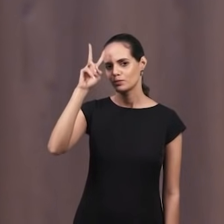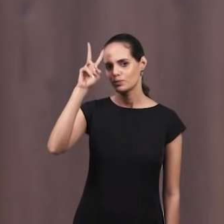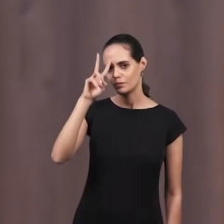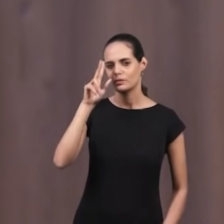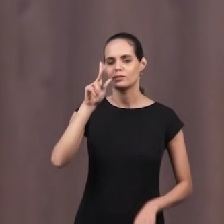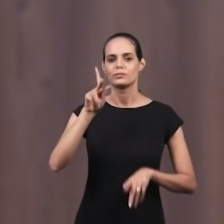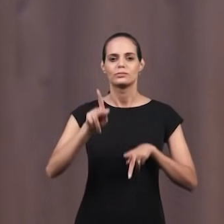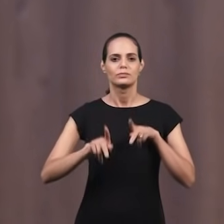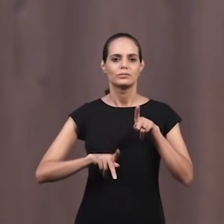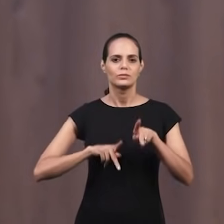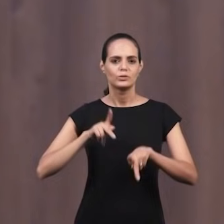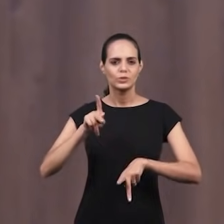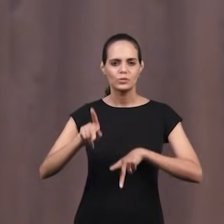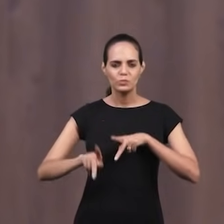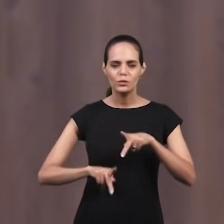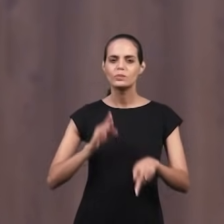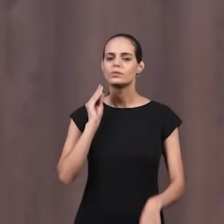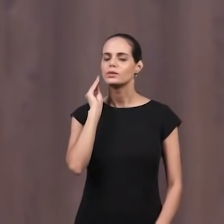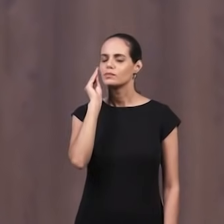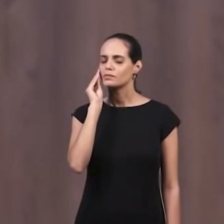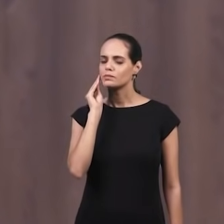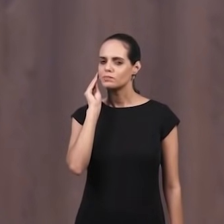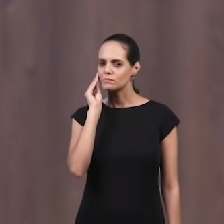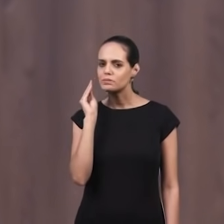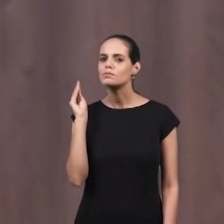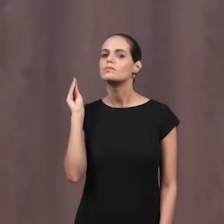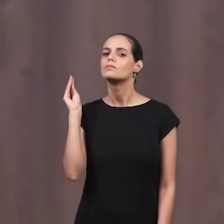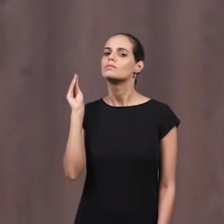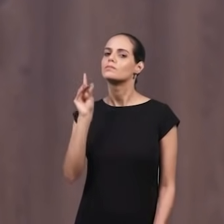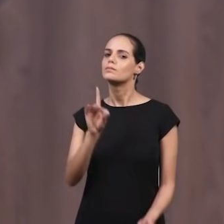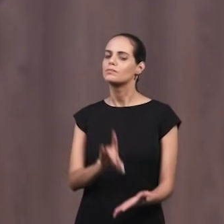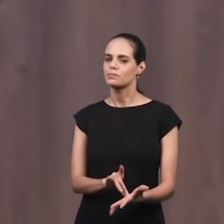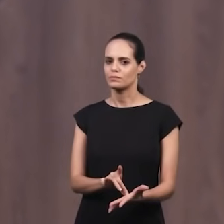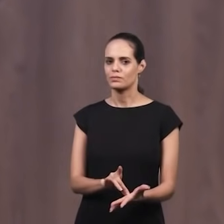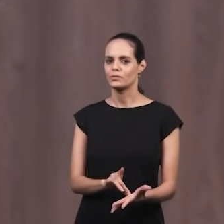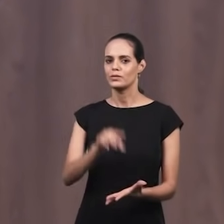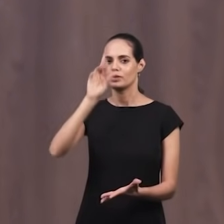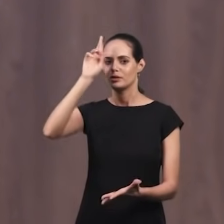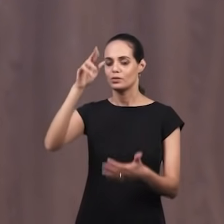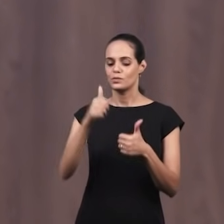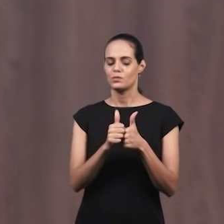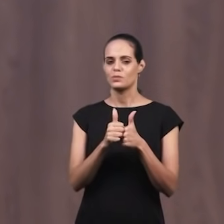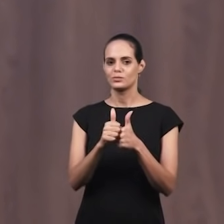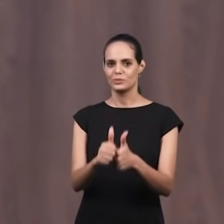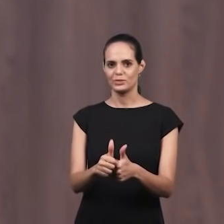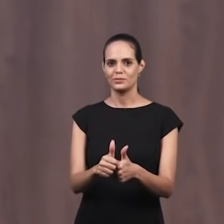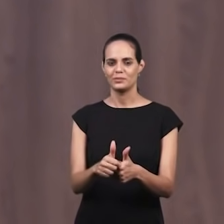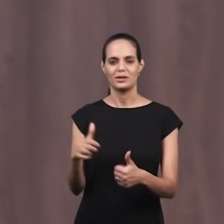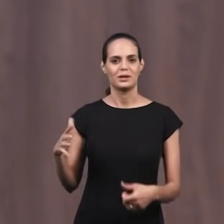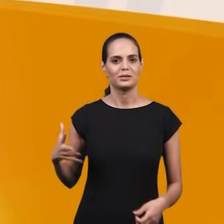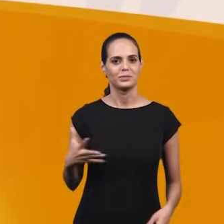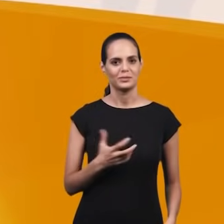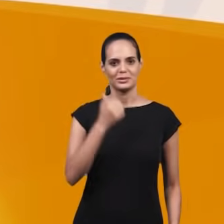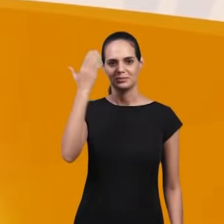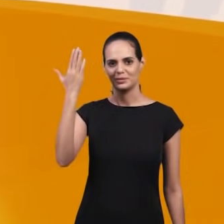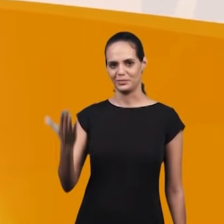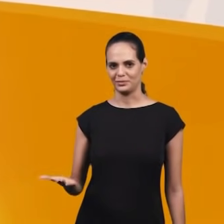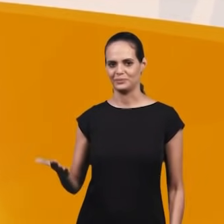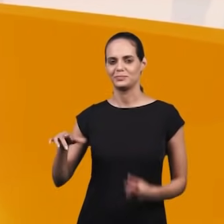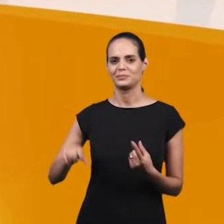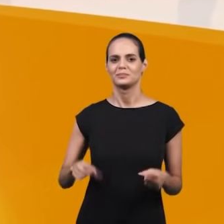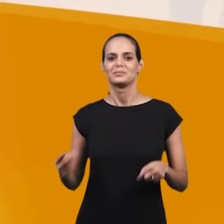de um povo que viveu uma experiência conduzido por Deus. Vamos adorar o Senhor com esse hino.